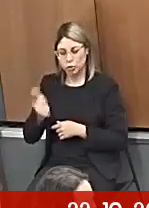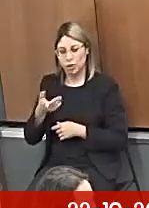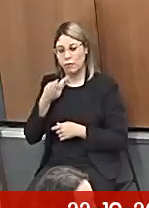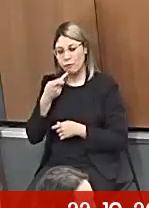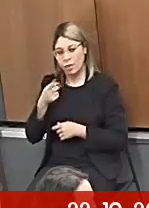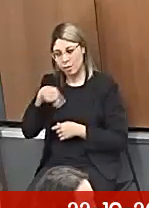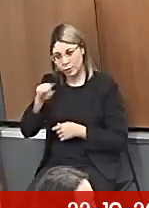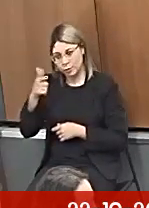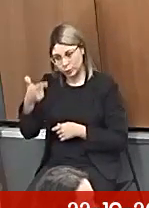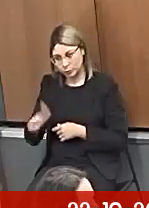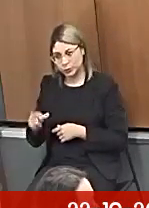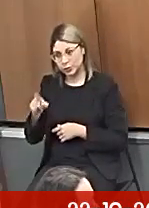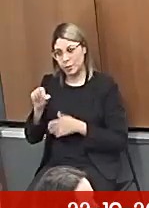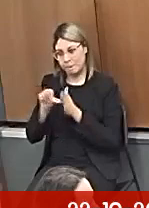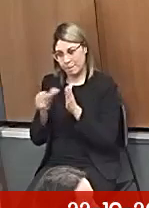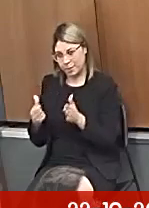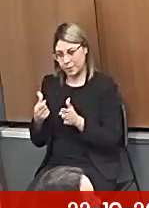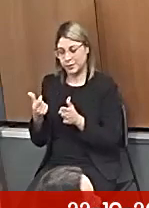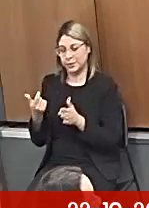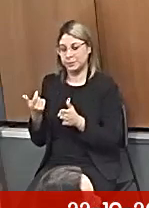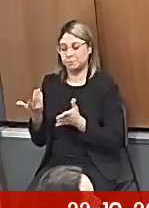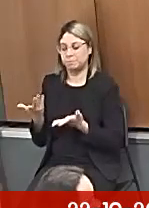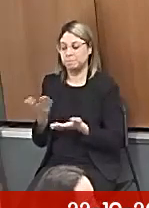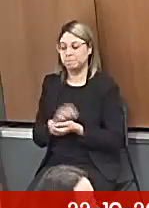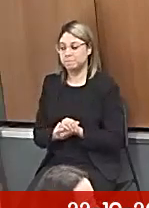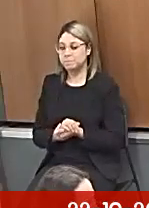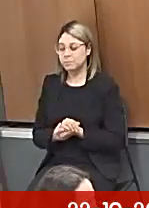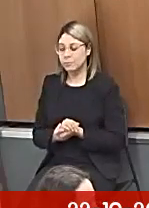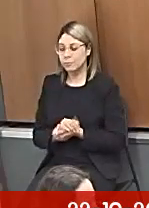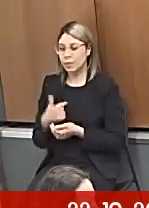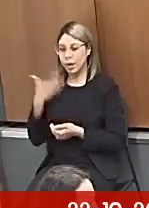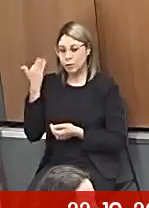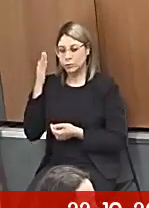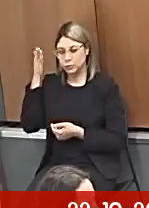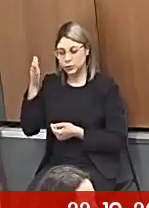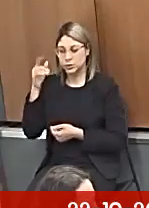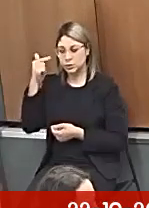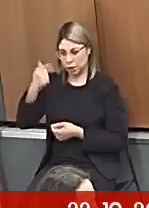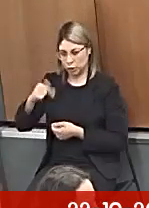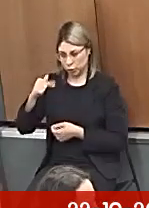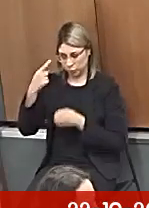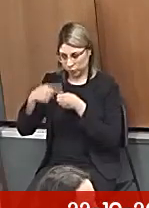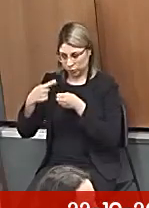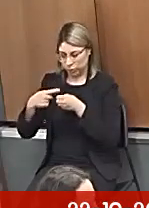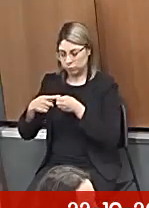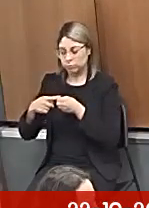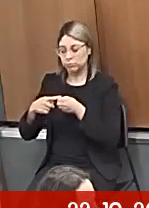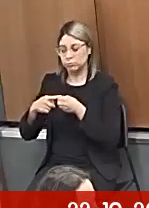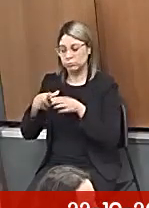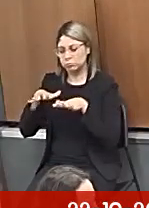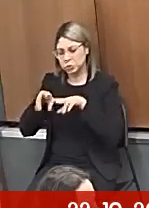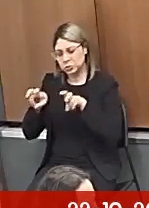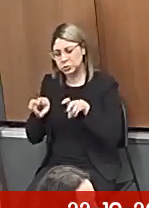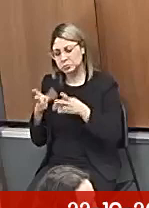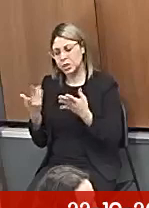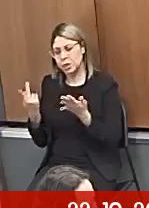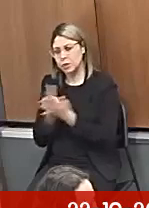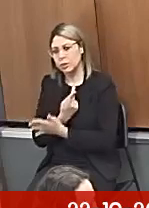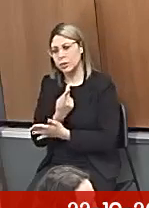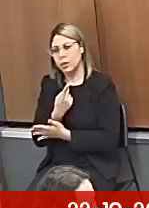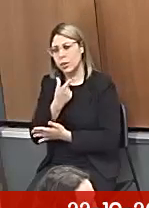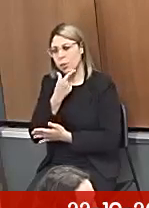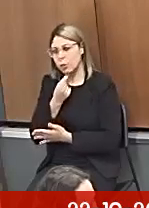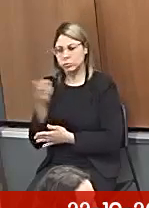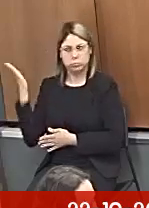para vocês que são a primeira vez. Eu estava em Sete Lagoas, numa audiência, de repente, um rapaz